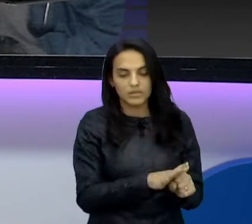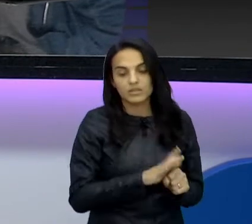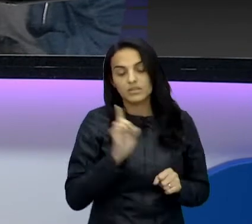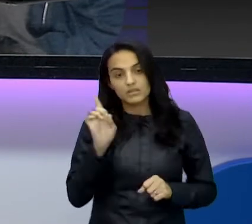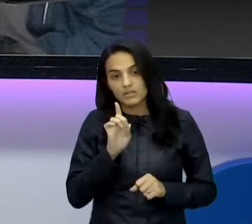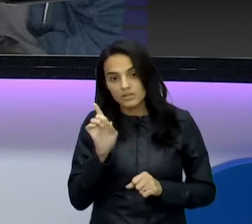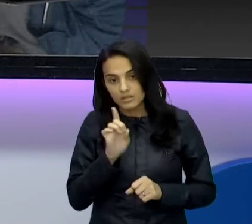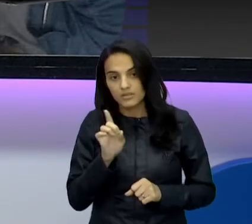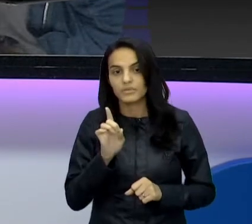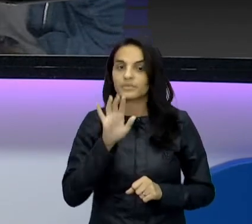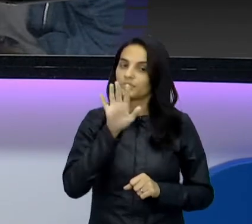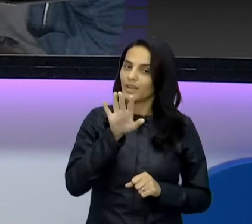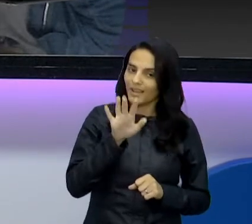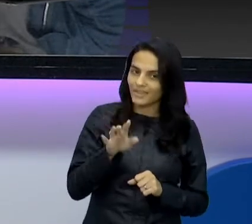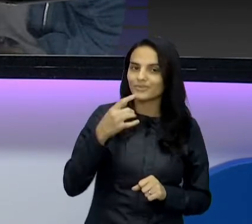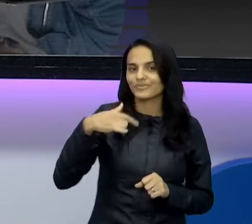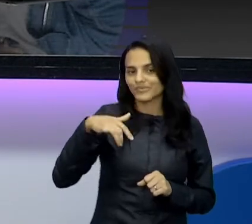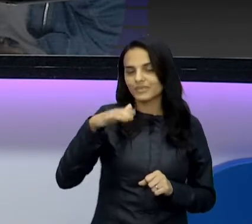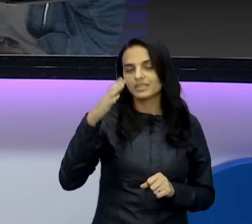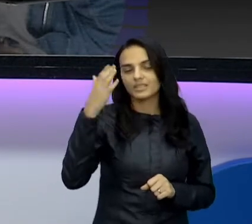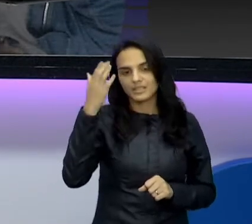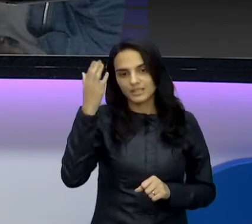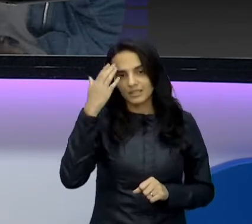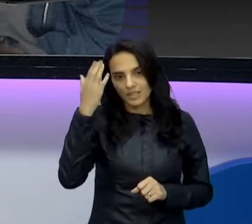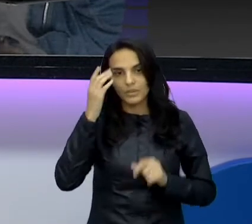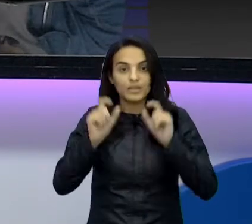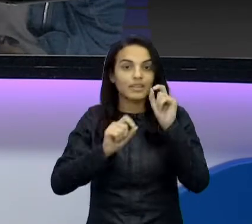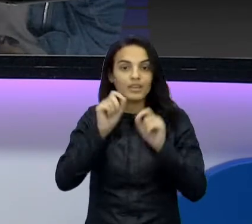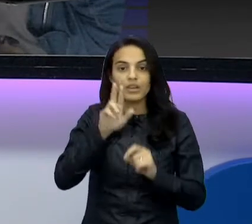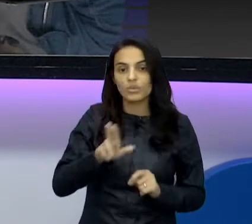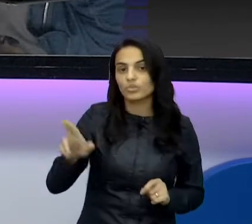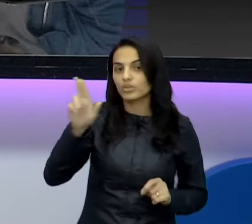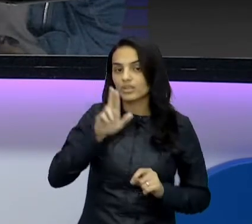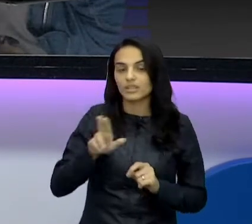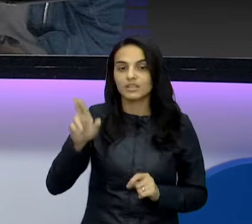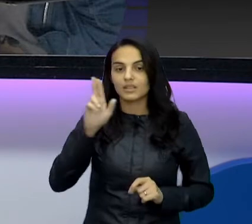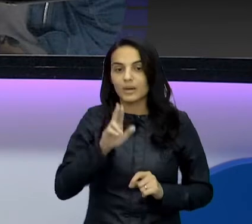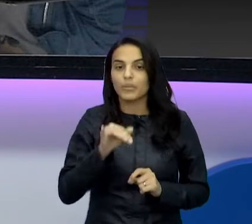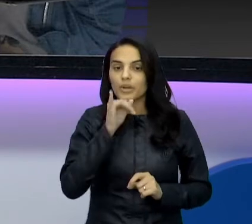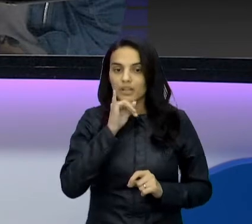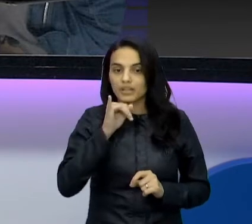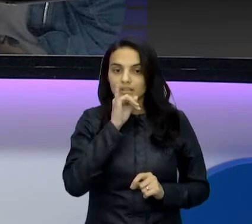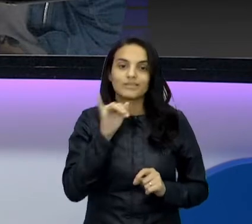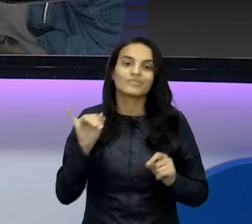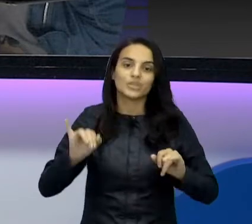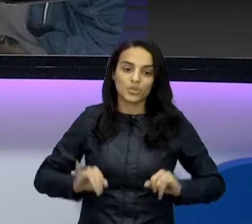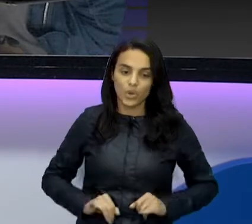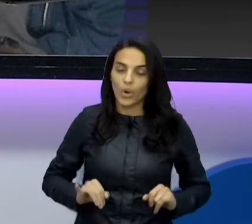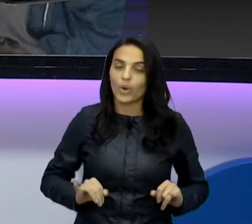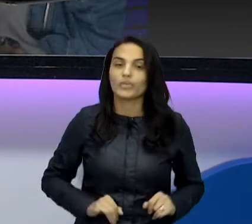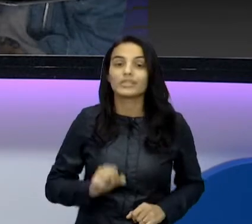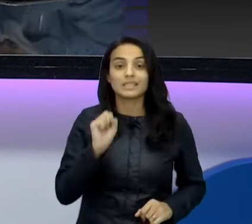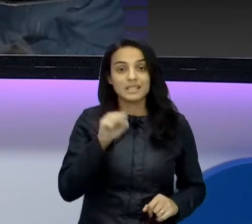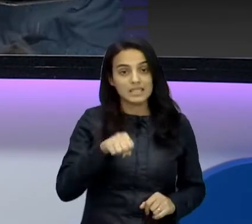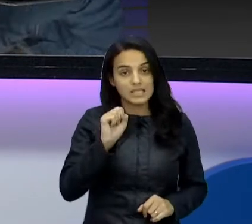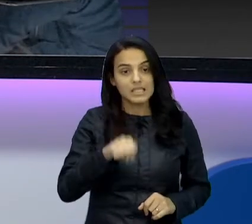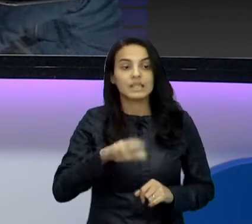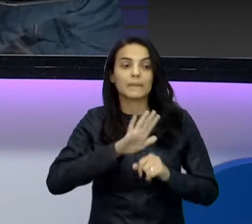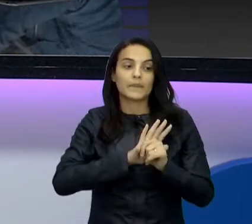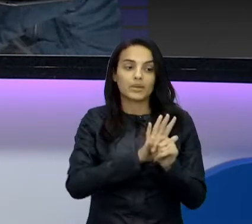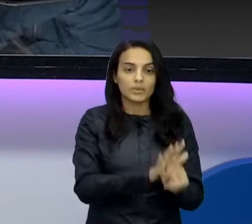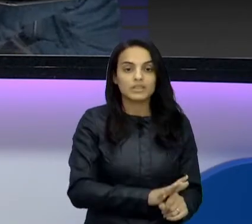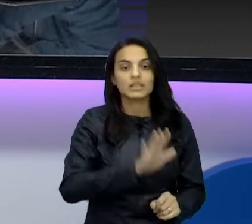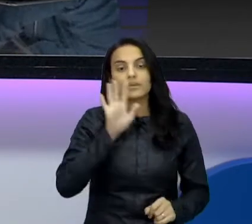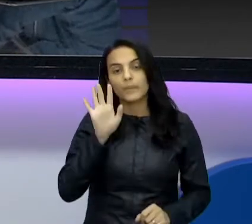né? Embora a gente saiba que quem utiliza mais aí uma variedade informal sofre sim preconceitos. Sim. Mas a gente está falando